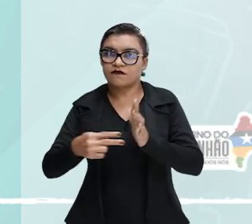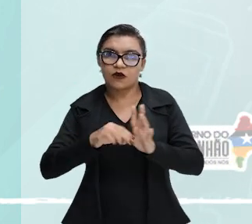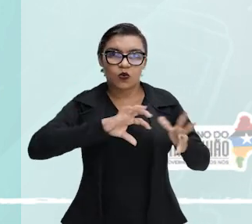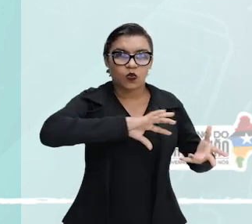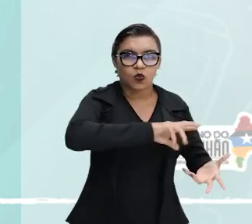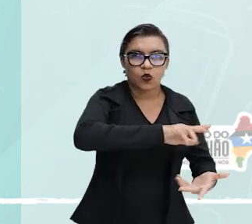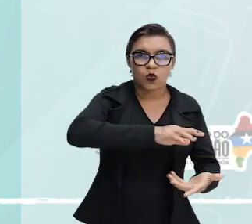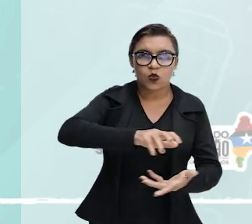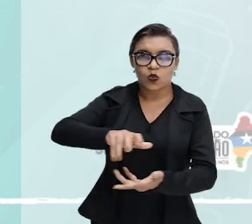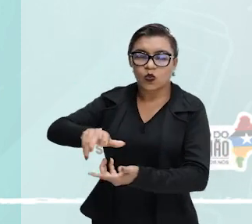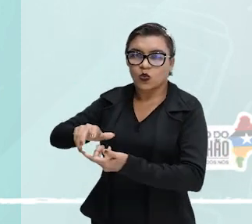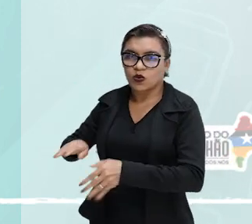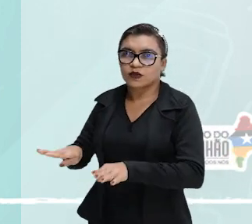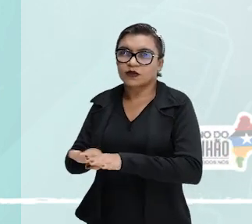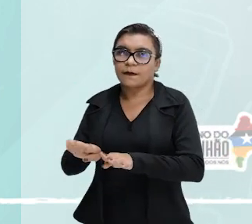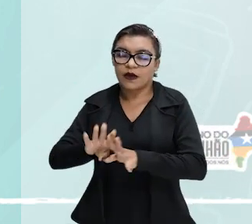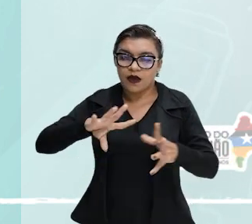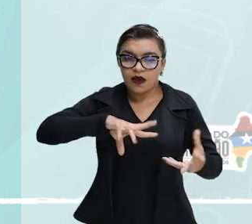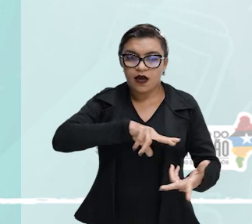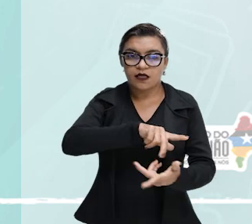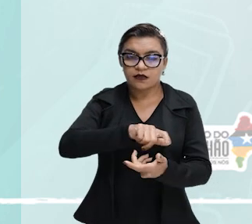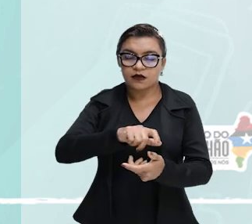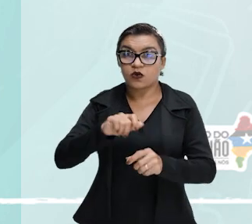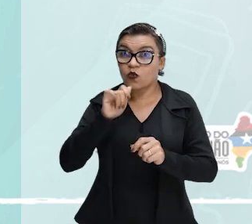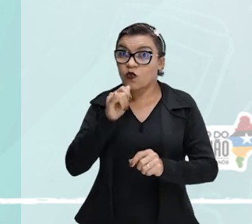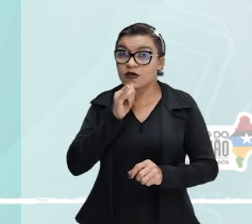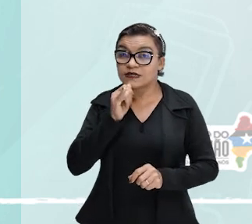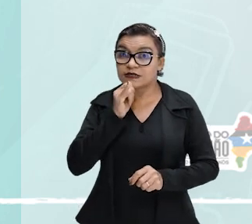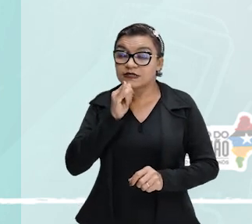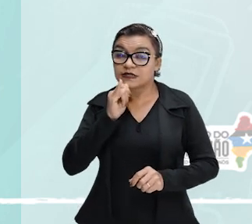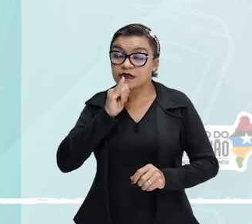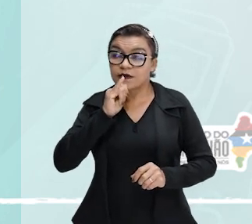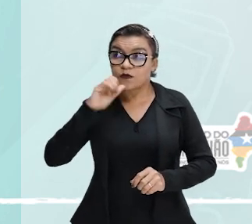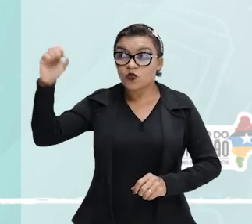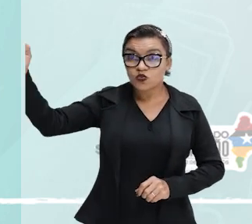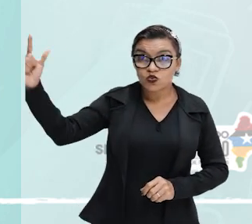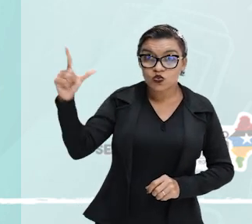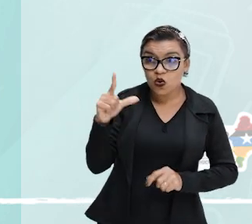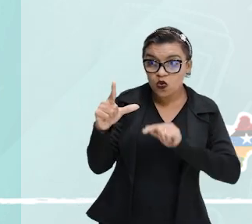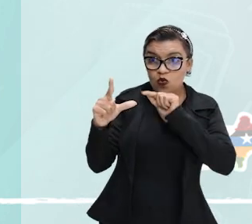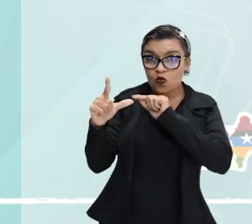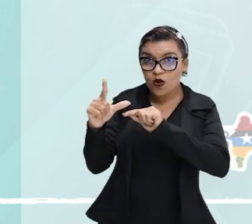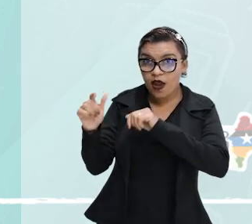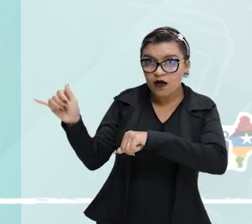Terra e os demais planetas se movem ao redor, né? No caso, ao redor do Sol. Né?